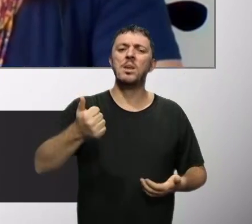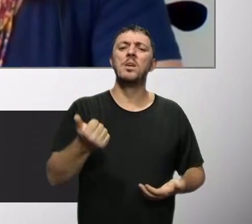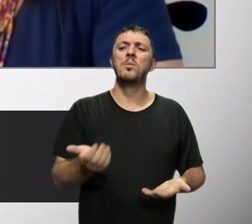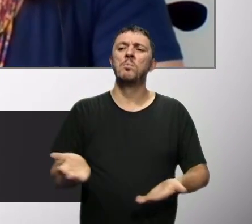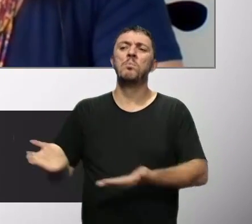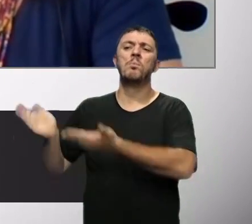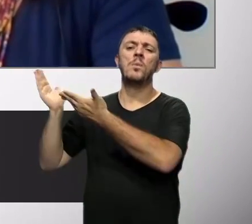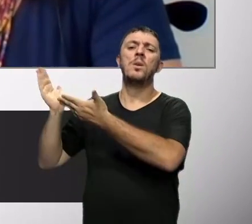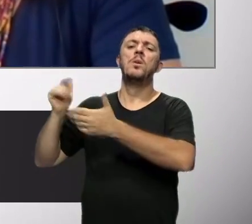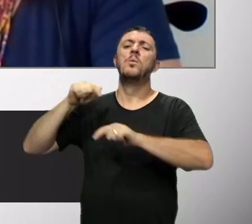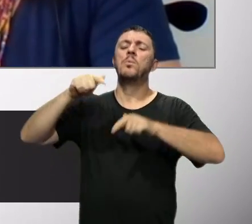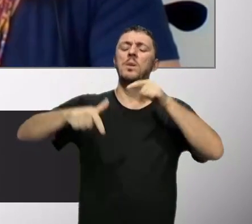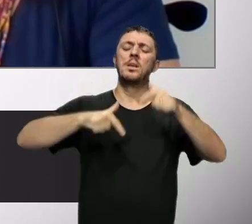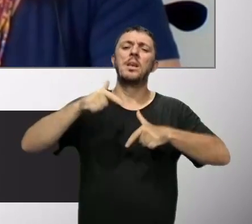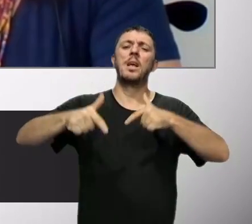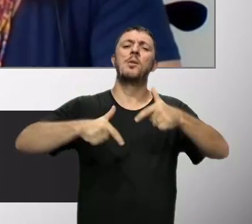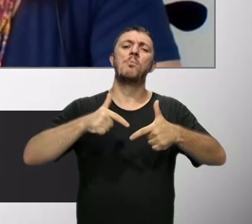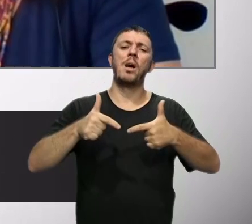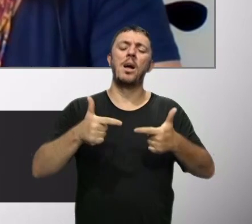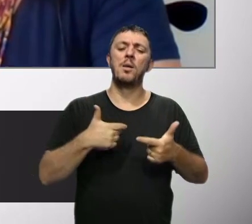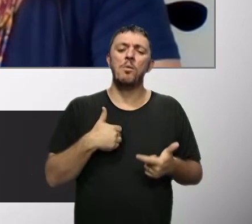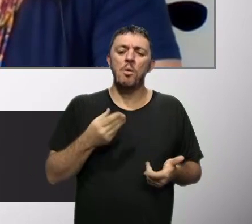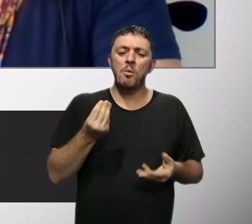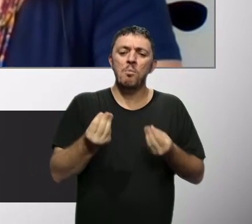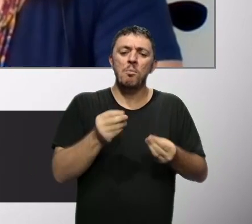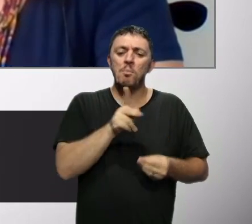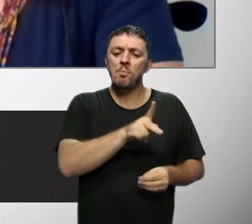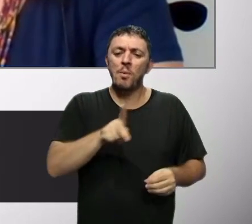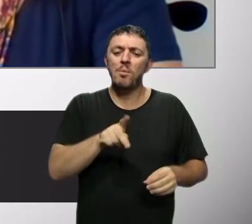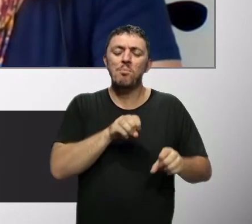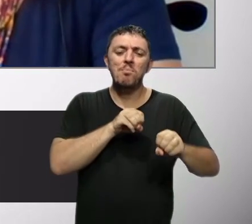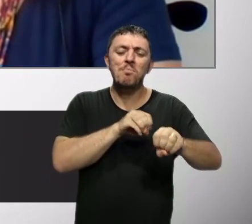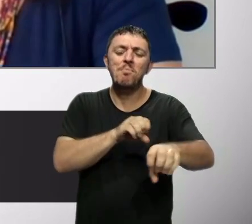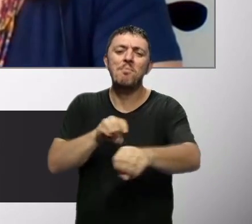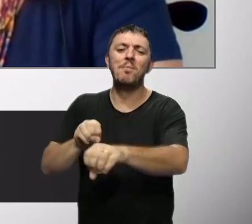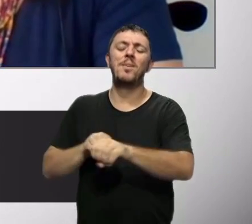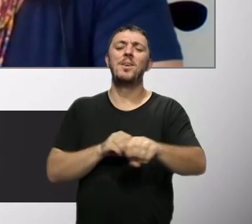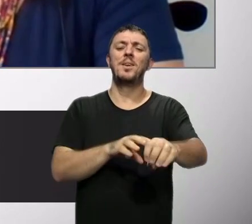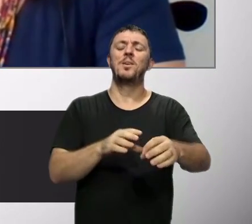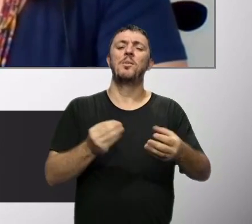de que maneira você leva essas ideias para dentro das instituições.